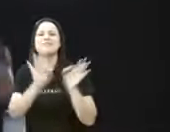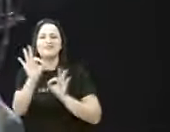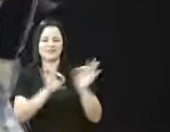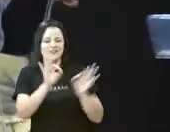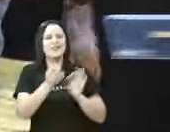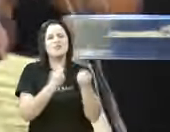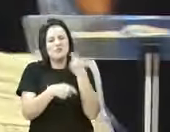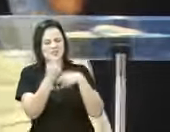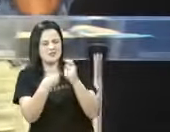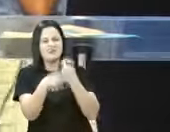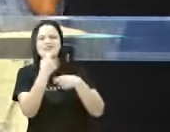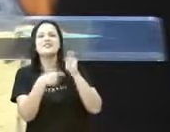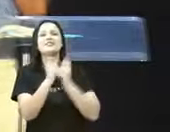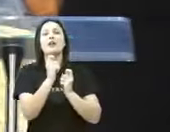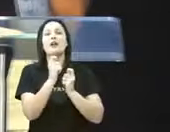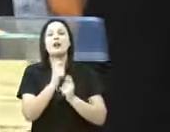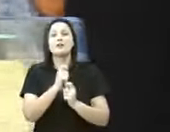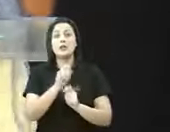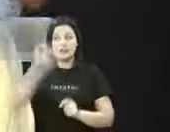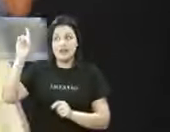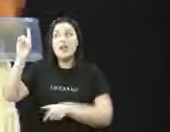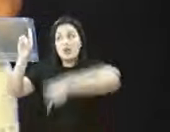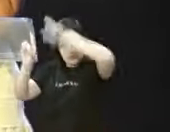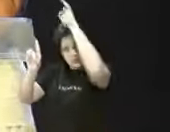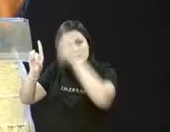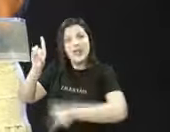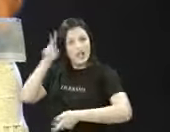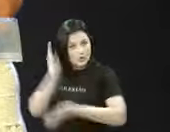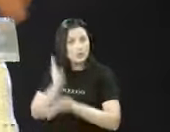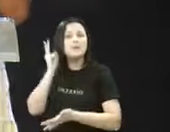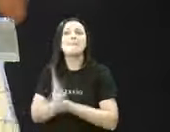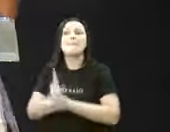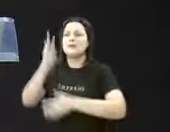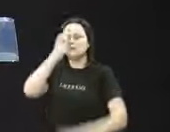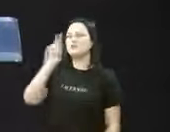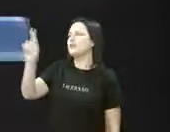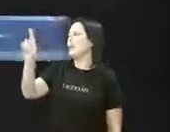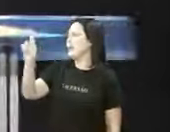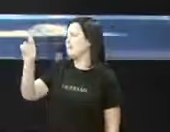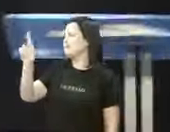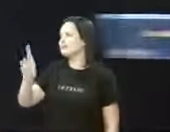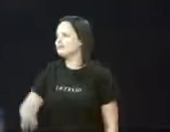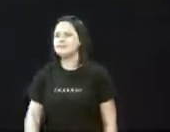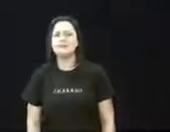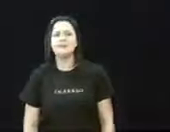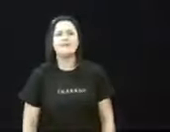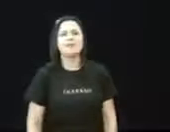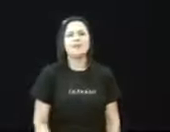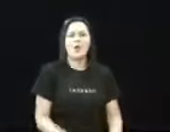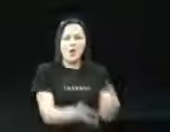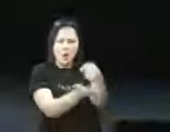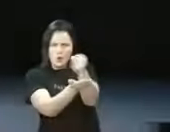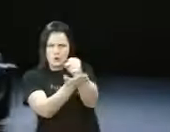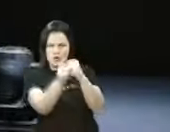Senhor. Pelo amor de Deus, seja profeta para alguém. Chacoalha ele, fala para ele: saiu do teu controle, mas não saiu do controle de